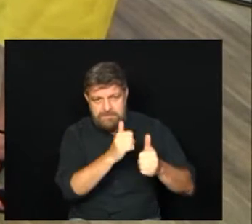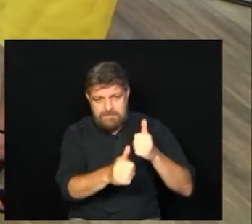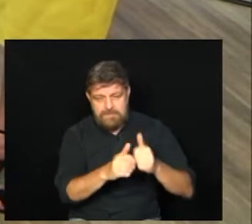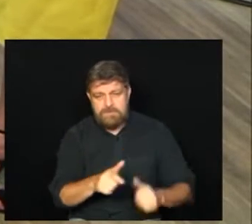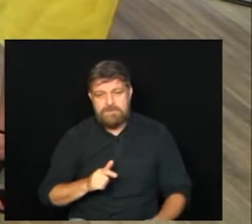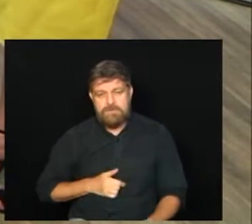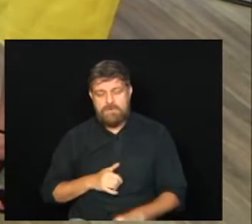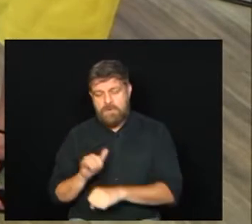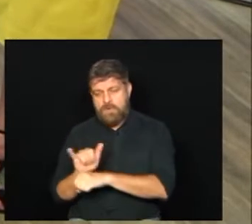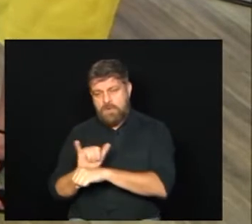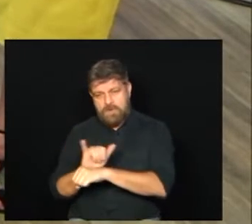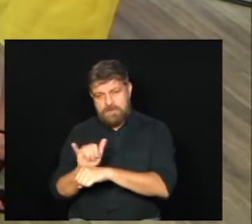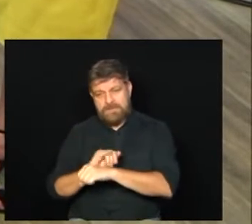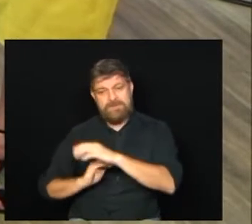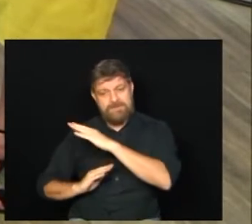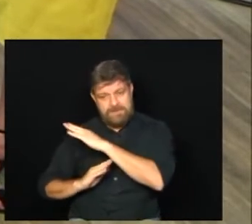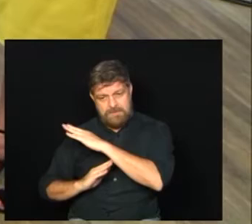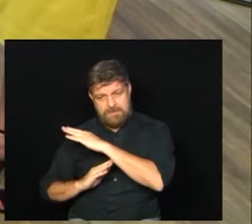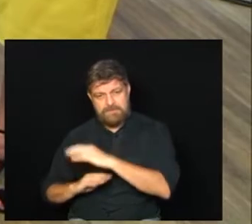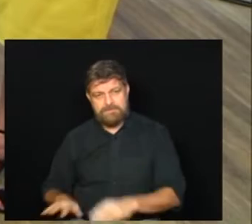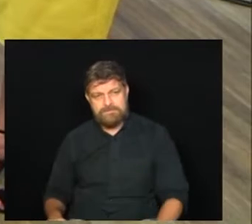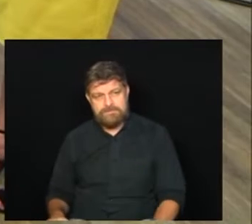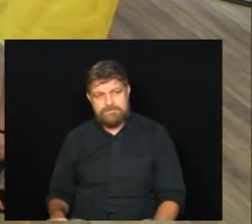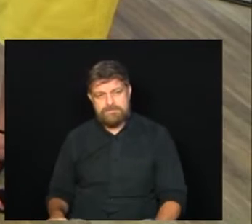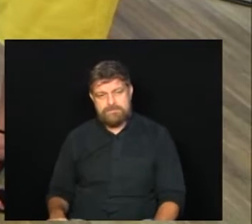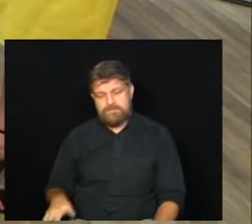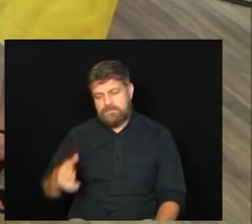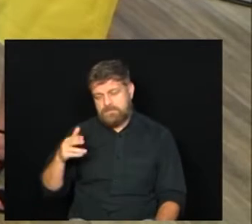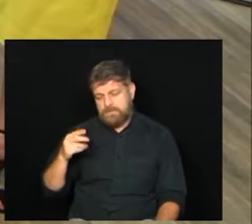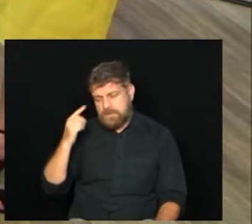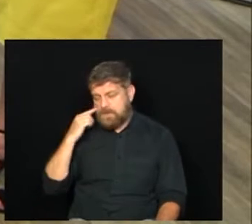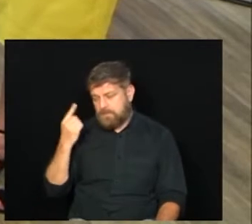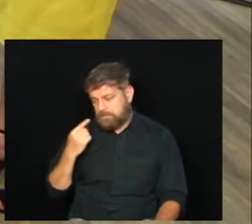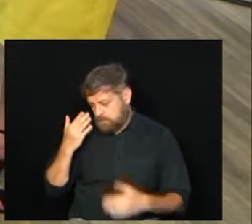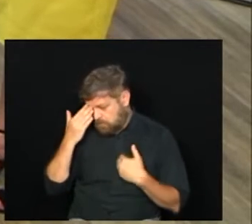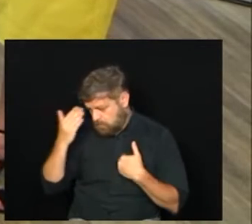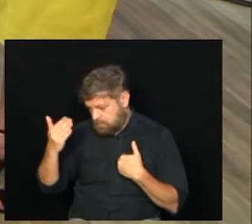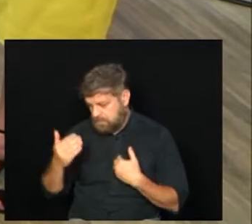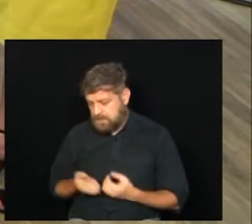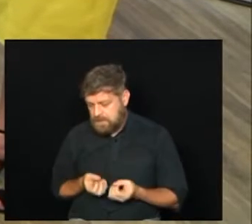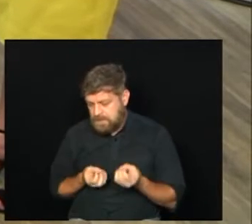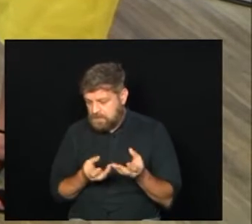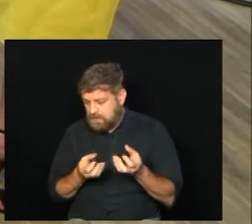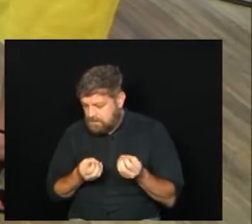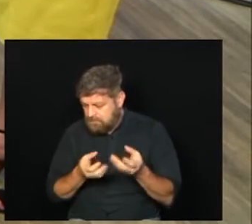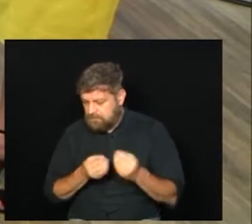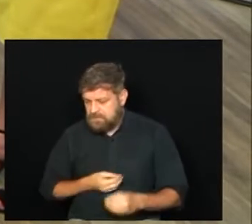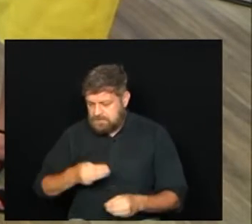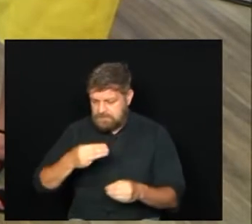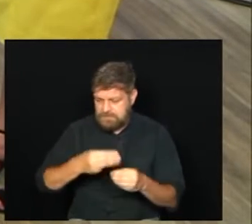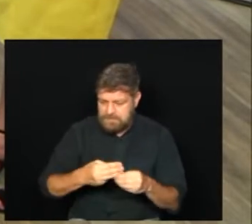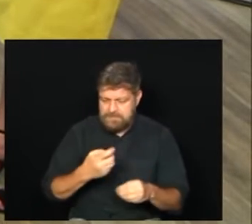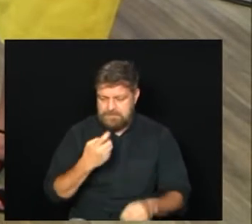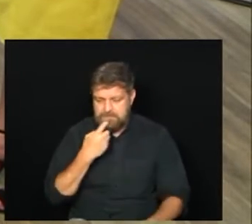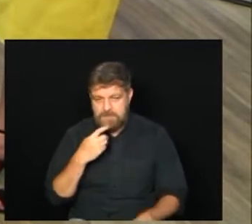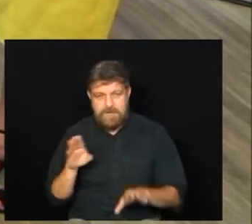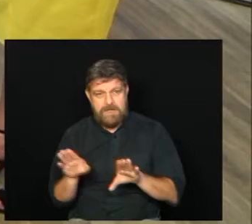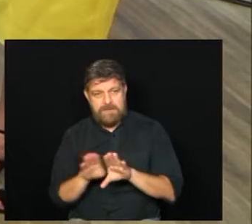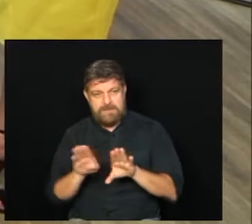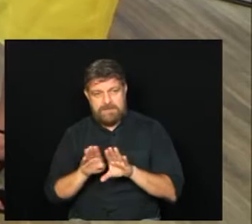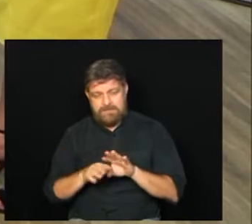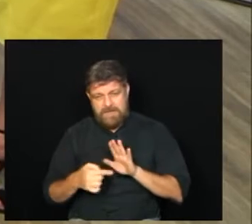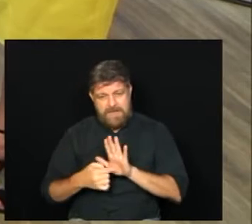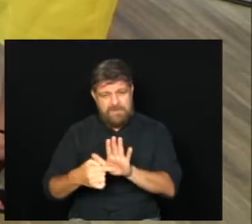no YouTube da TV Câmara Campinas. Mirna Abreu, muito obrigado pelas notícias da metrópole de Campinas, fazendo aí este